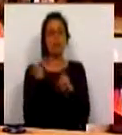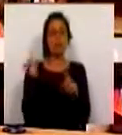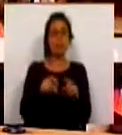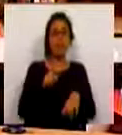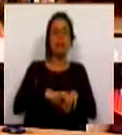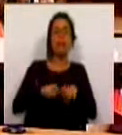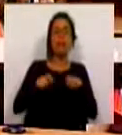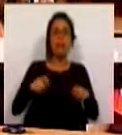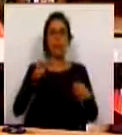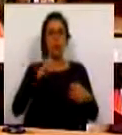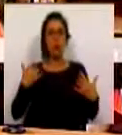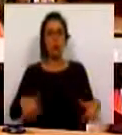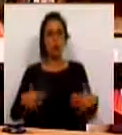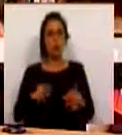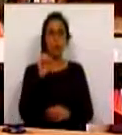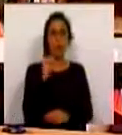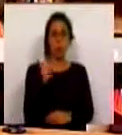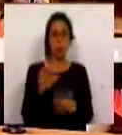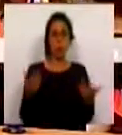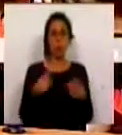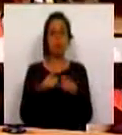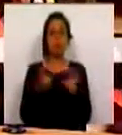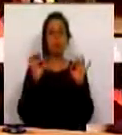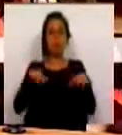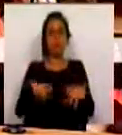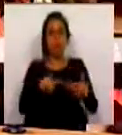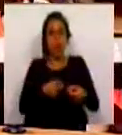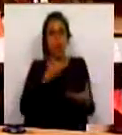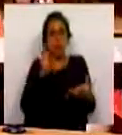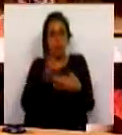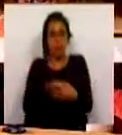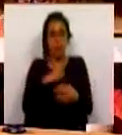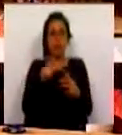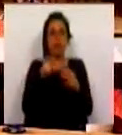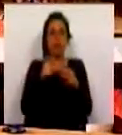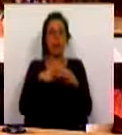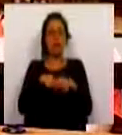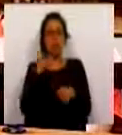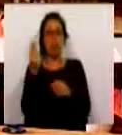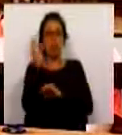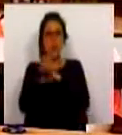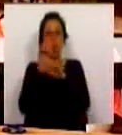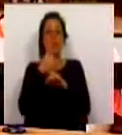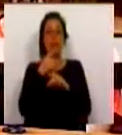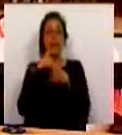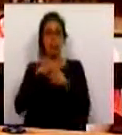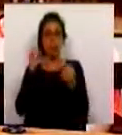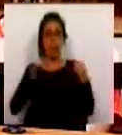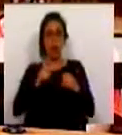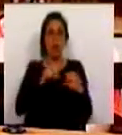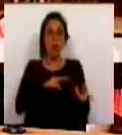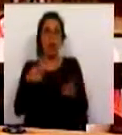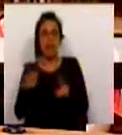num período crucial. Em outubro, encerram-se os dossiers respeitantes ao Brexit, acordo de saída, acordo de